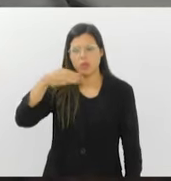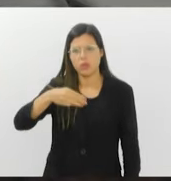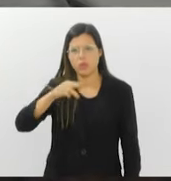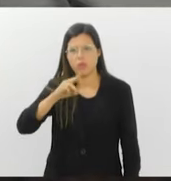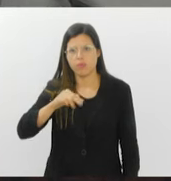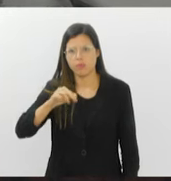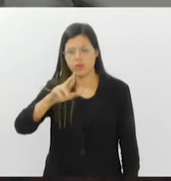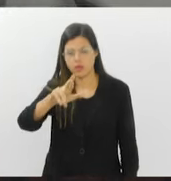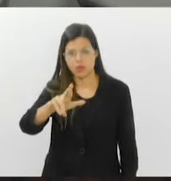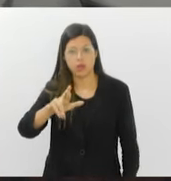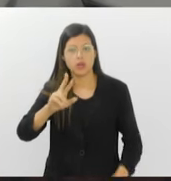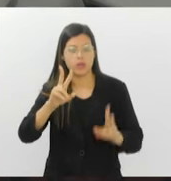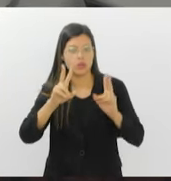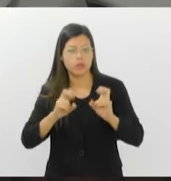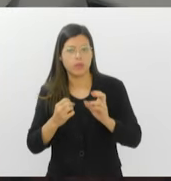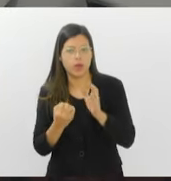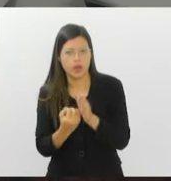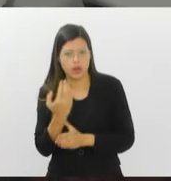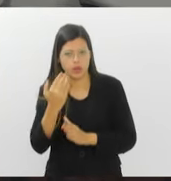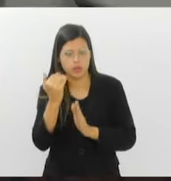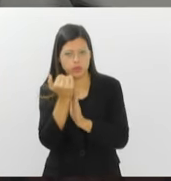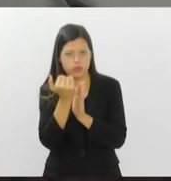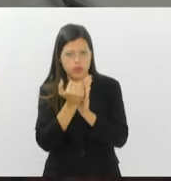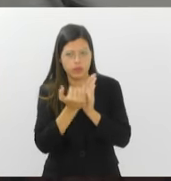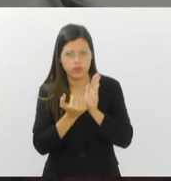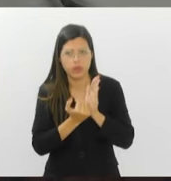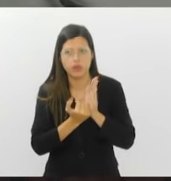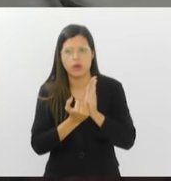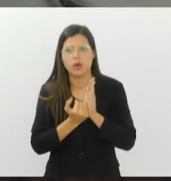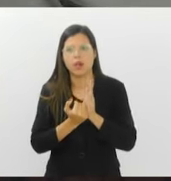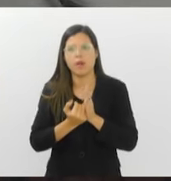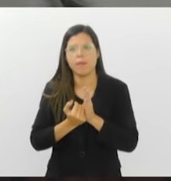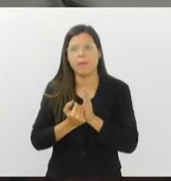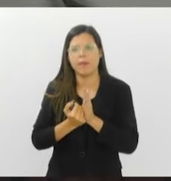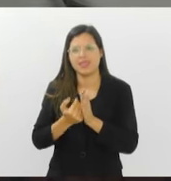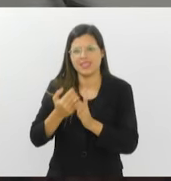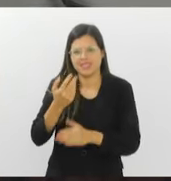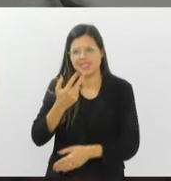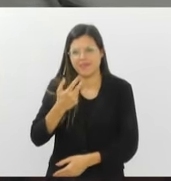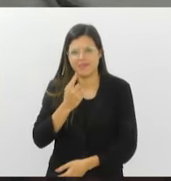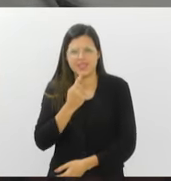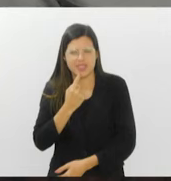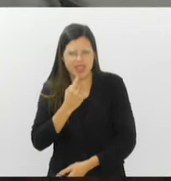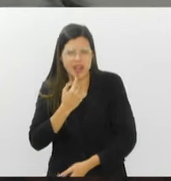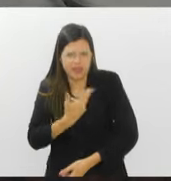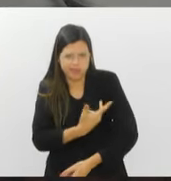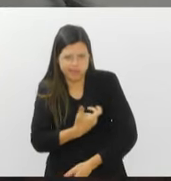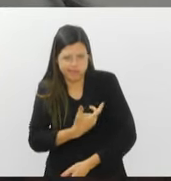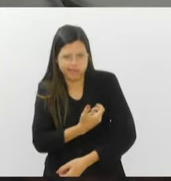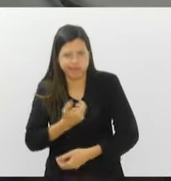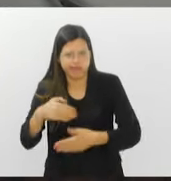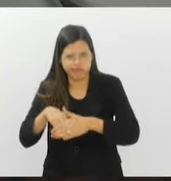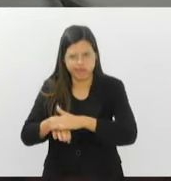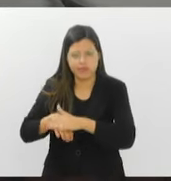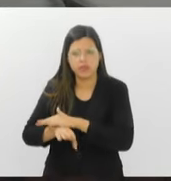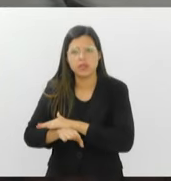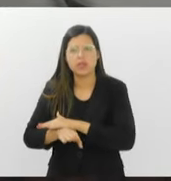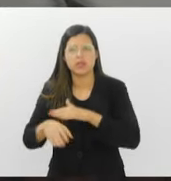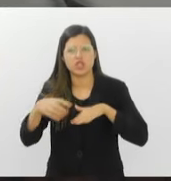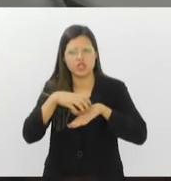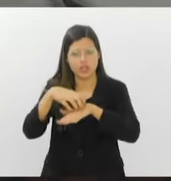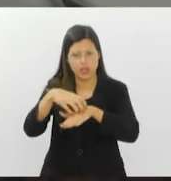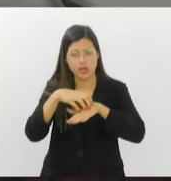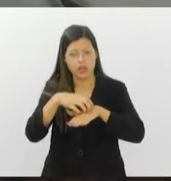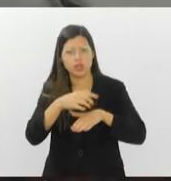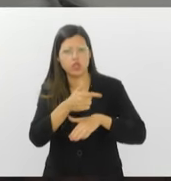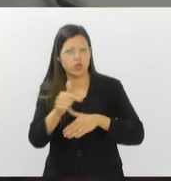que dispõe sobre a criação do programa Banco de Sangue Itinerante, Hemóvel e dá outras providências. Pareceres